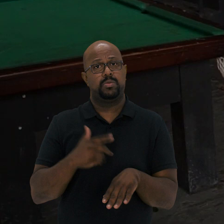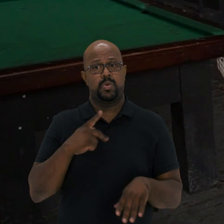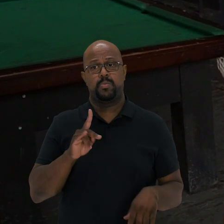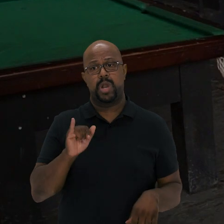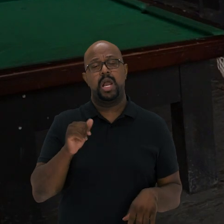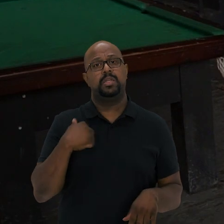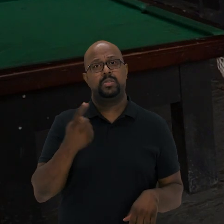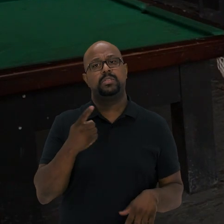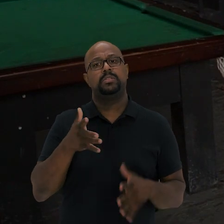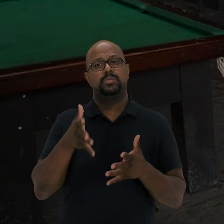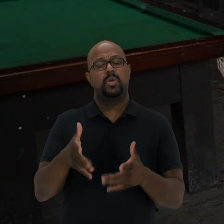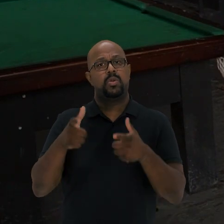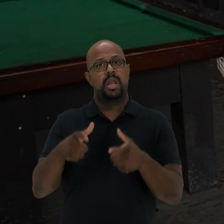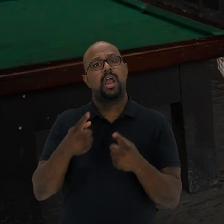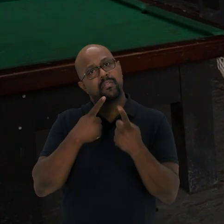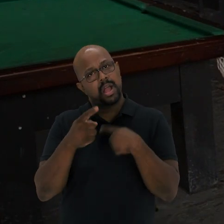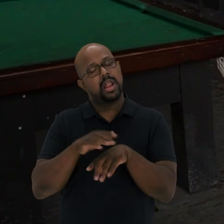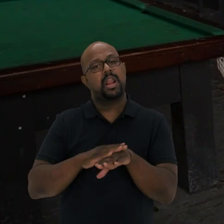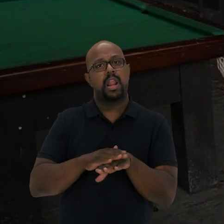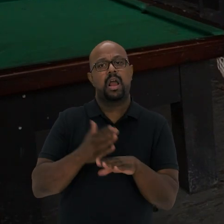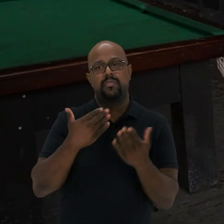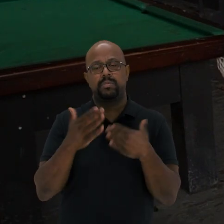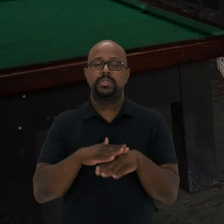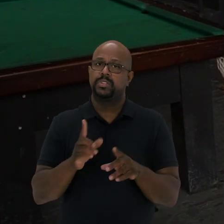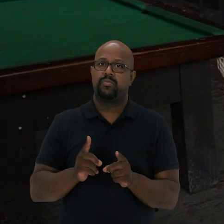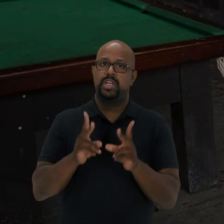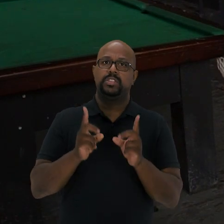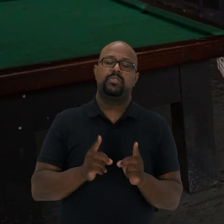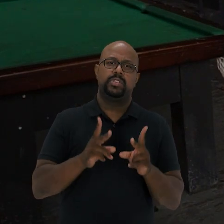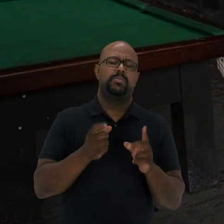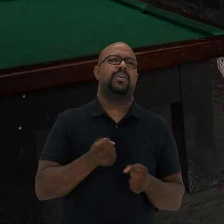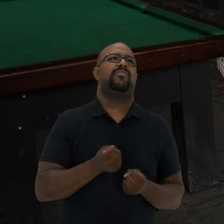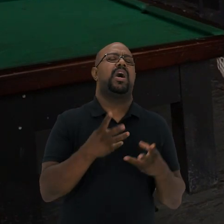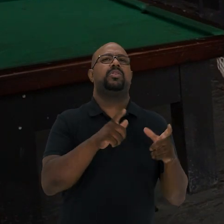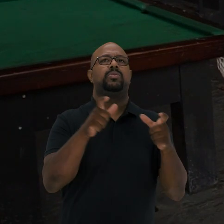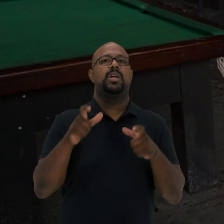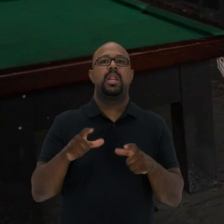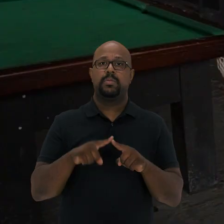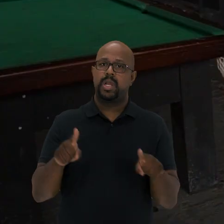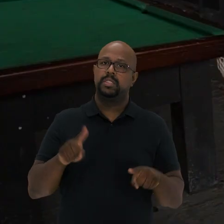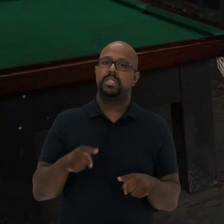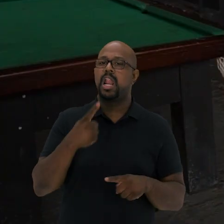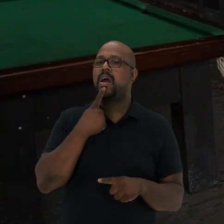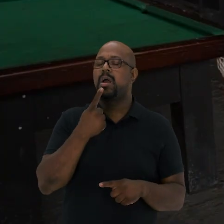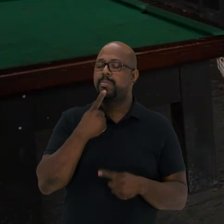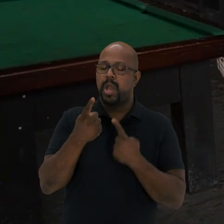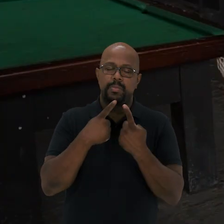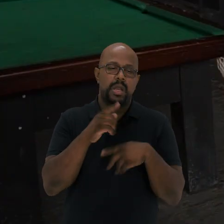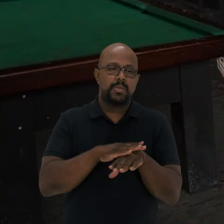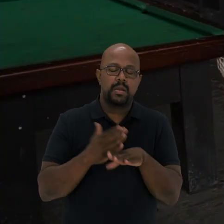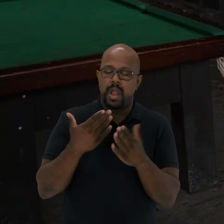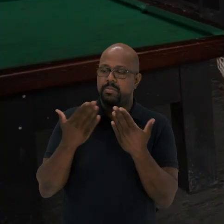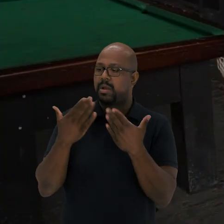mesmo, meu pai, nós íamos nos lugares e falávamos sobre isso, né? Então se vendia para vários lugares, mas era no verbal, no